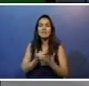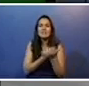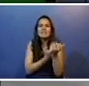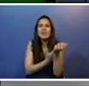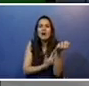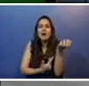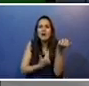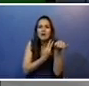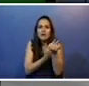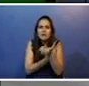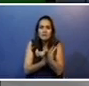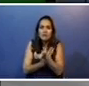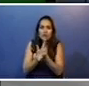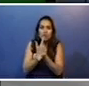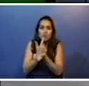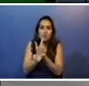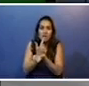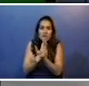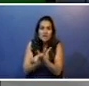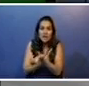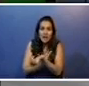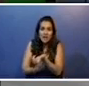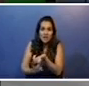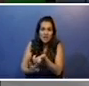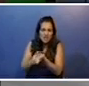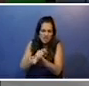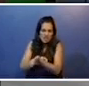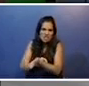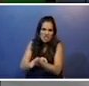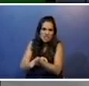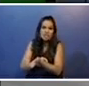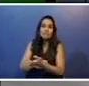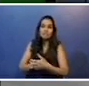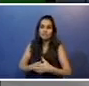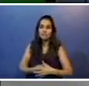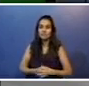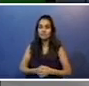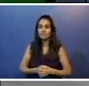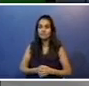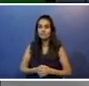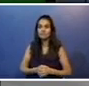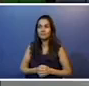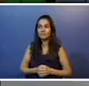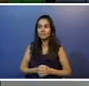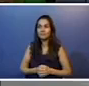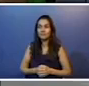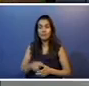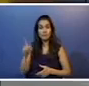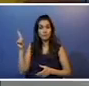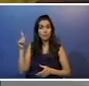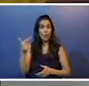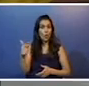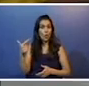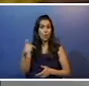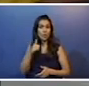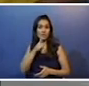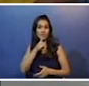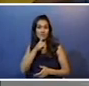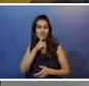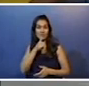sangue. Por isso que faz mal, tá? Pode trazer doenças. Aqui, por exemplo, olha,